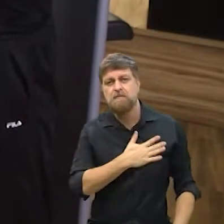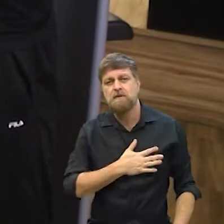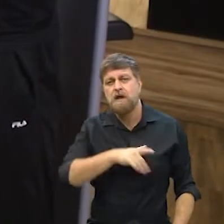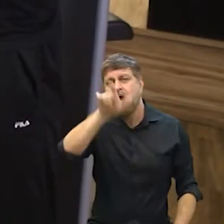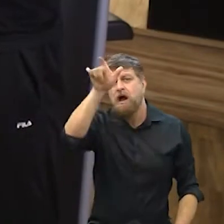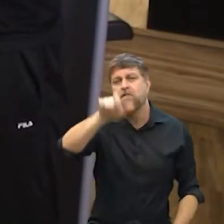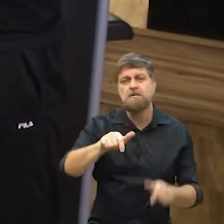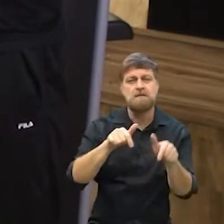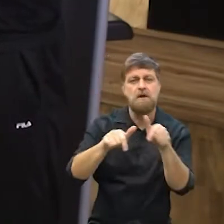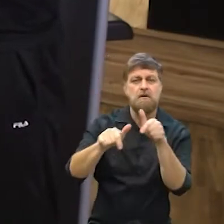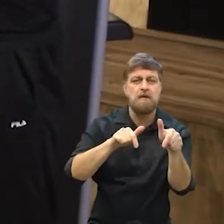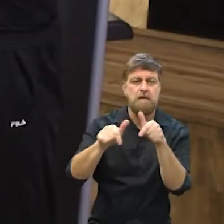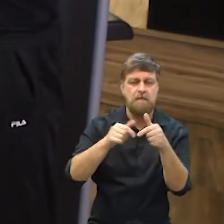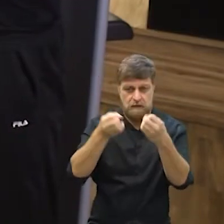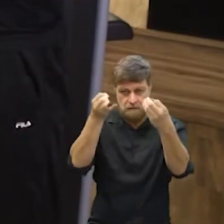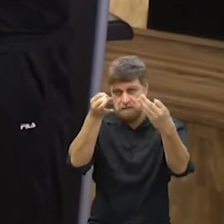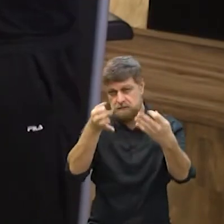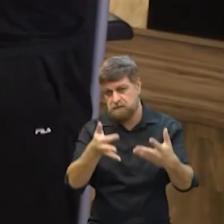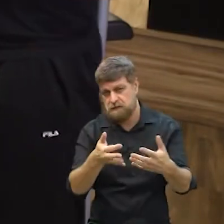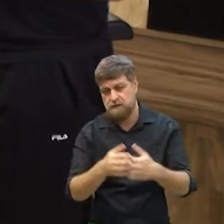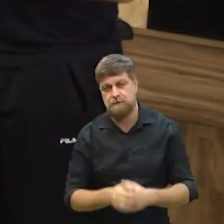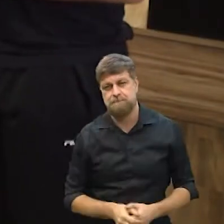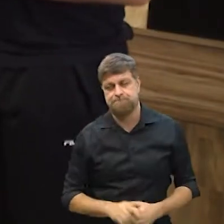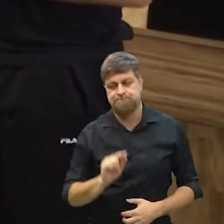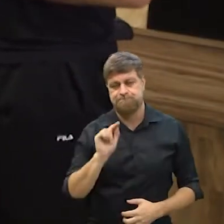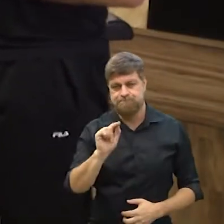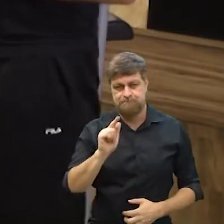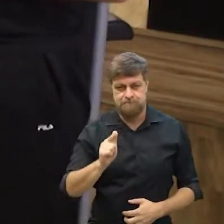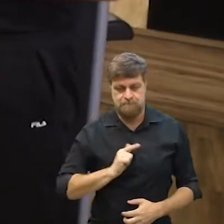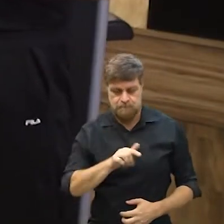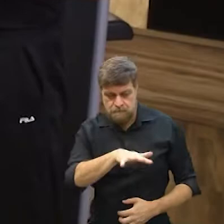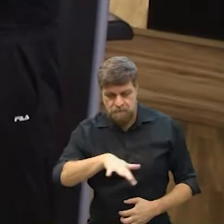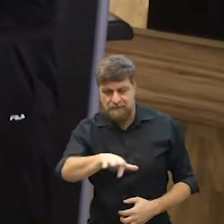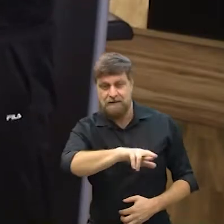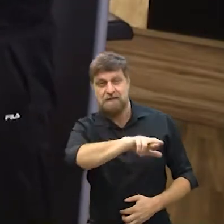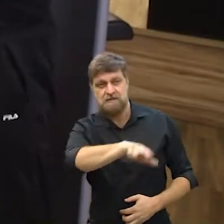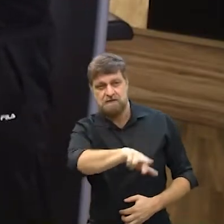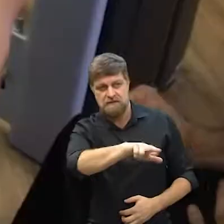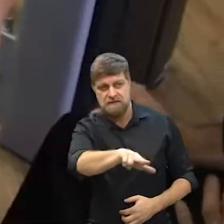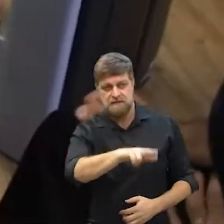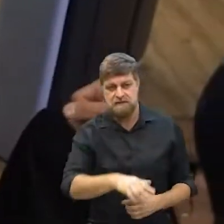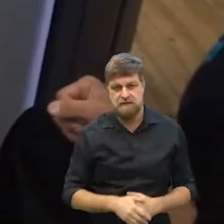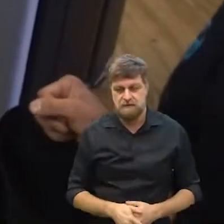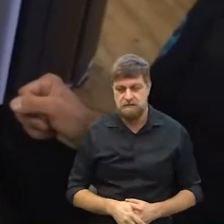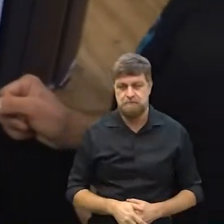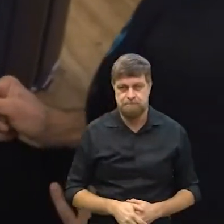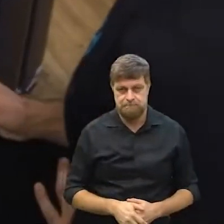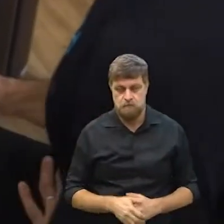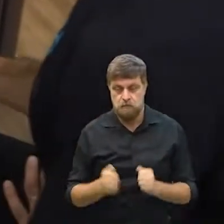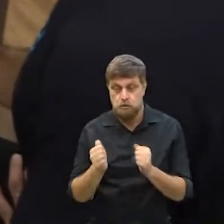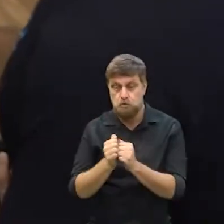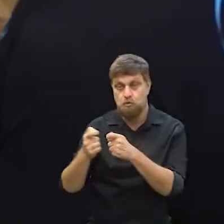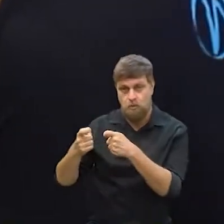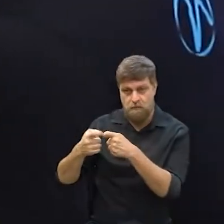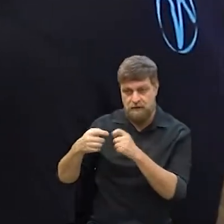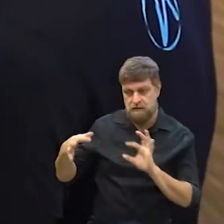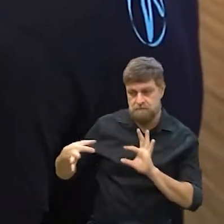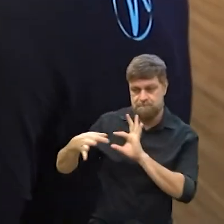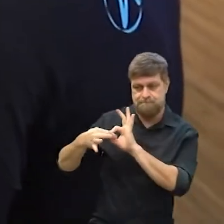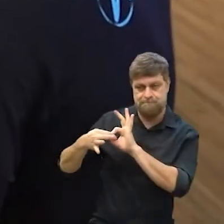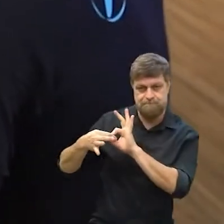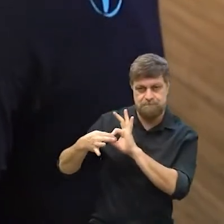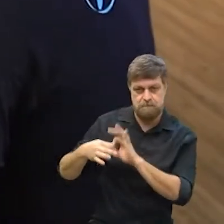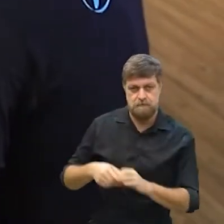você falasse também sobre o seu trabalho, que é um trabalho, não é, numa pegada até diferenciada, trabalho em conjunto com médicos,